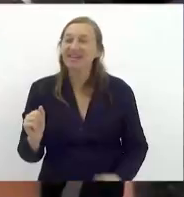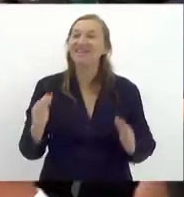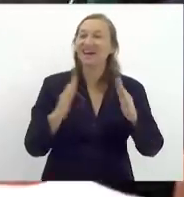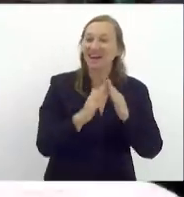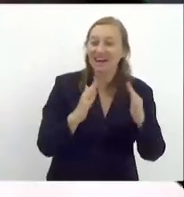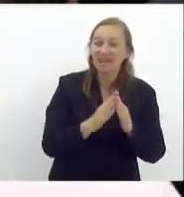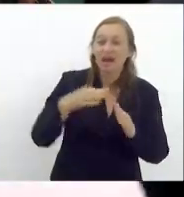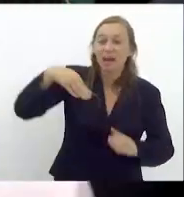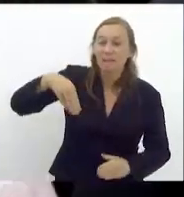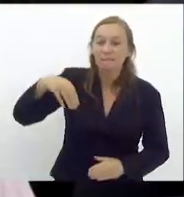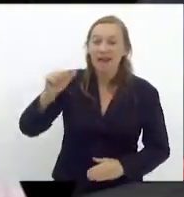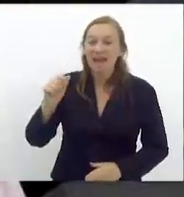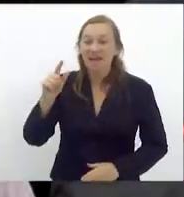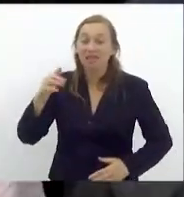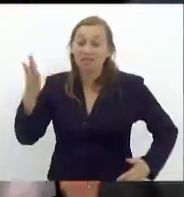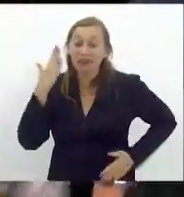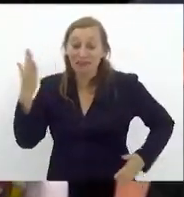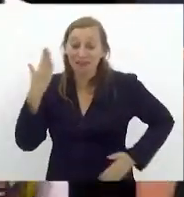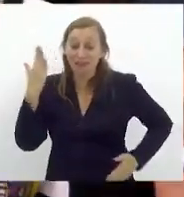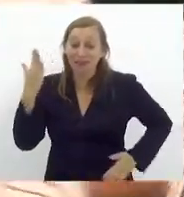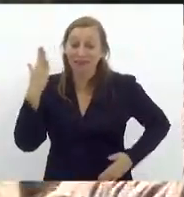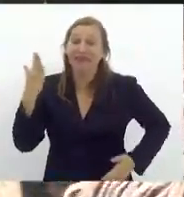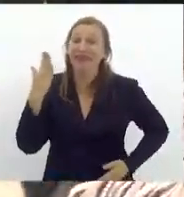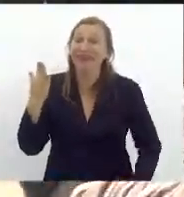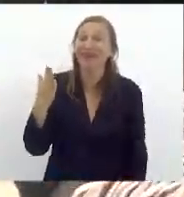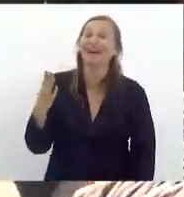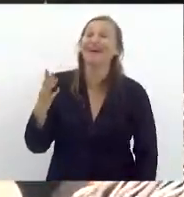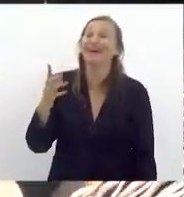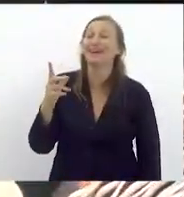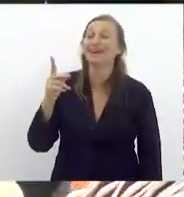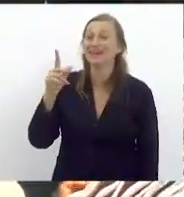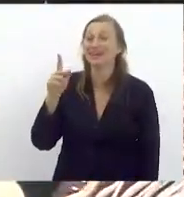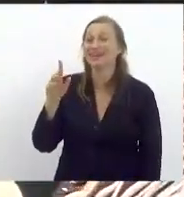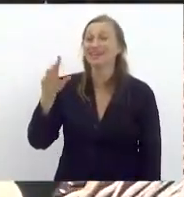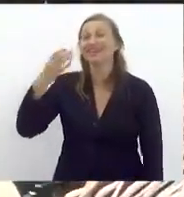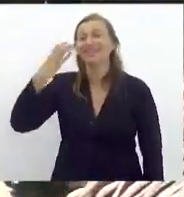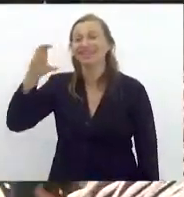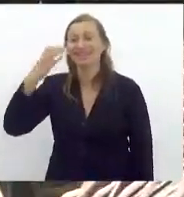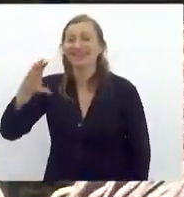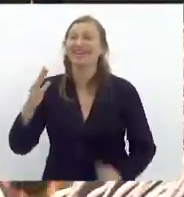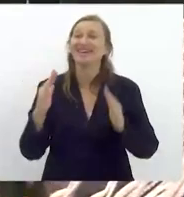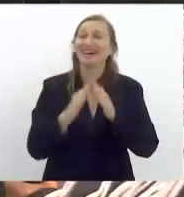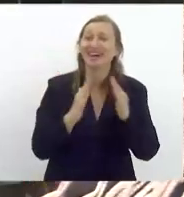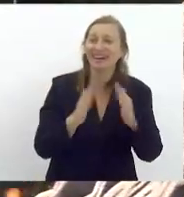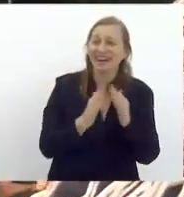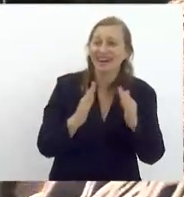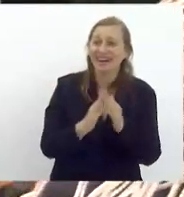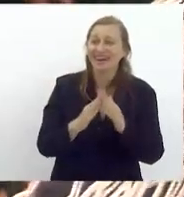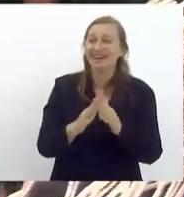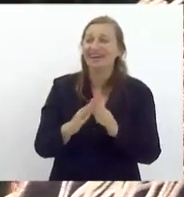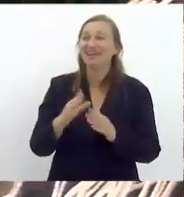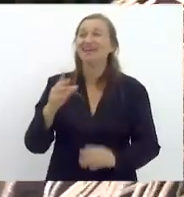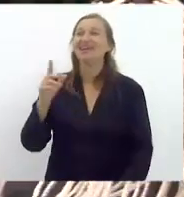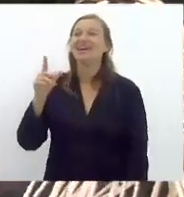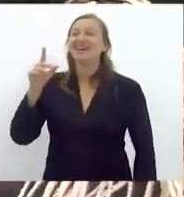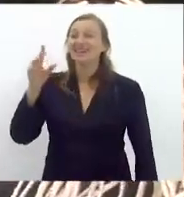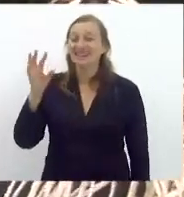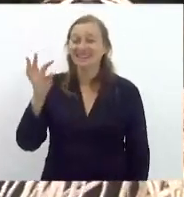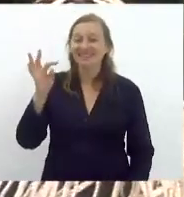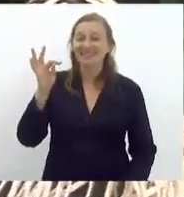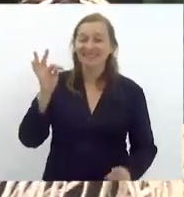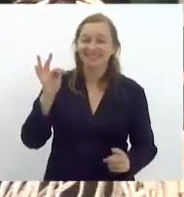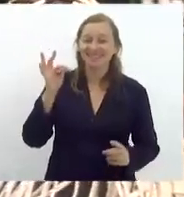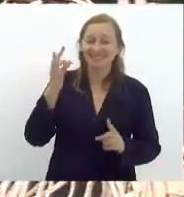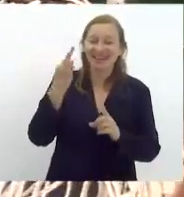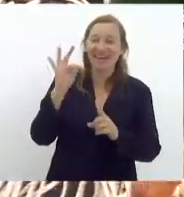Marginal tá na casa roda cultural do Barreto Niterói tá na casa Ponto de Luz Teresópolis tá